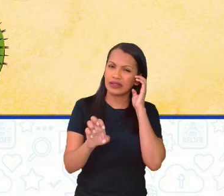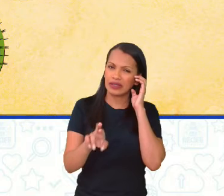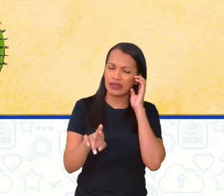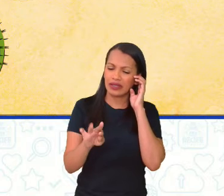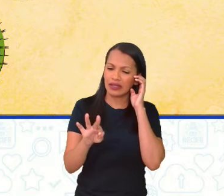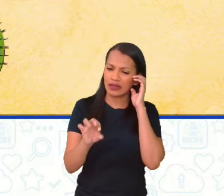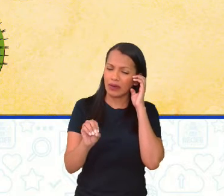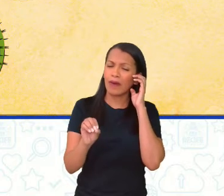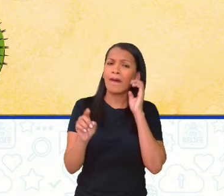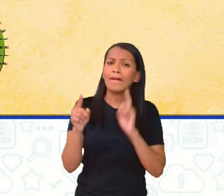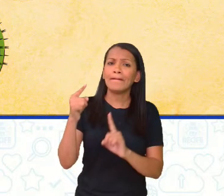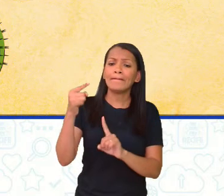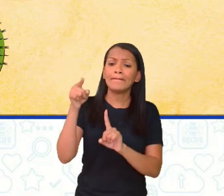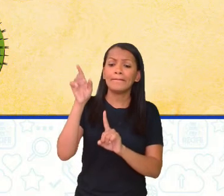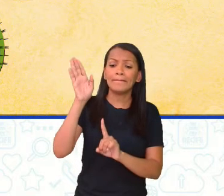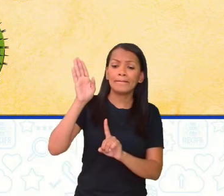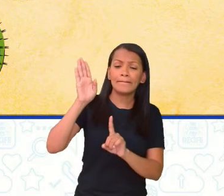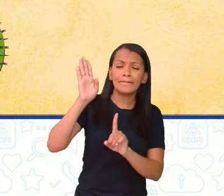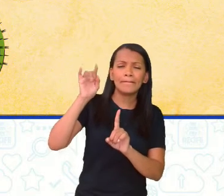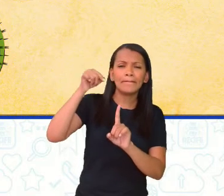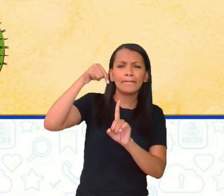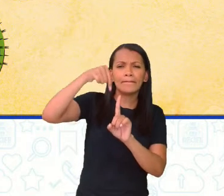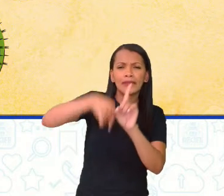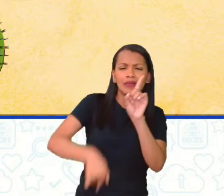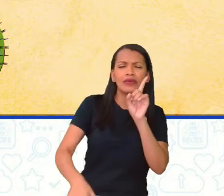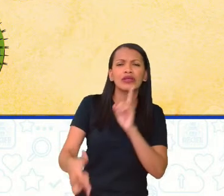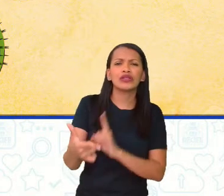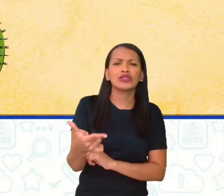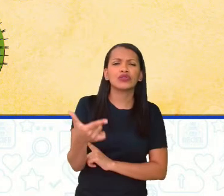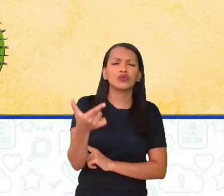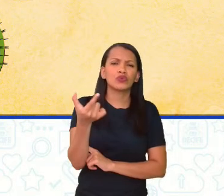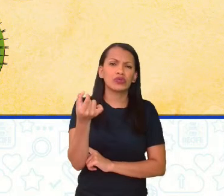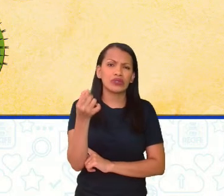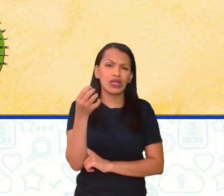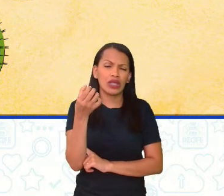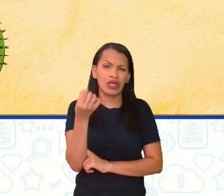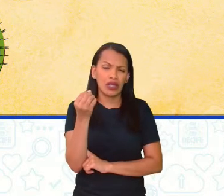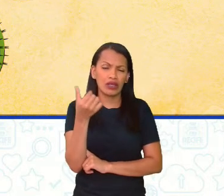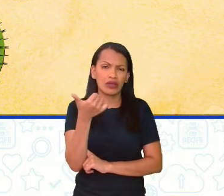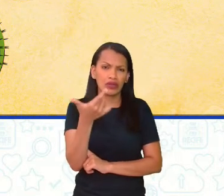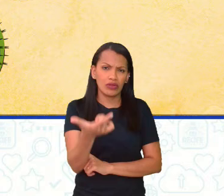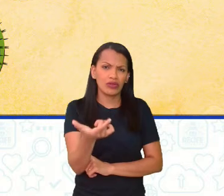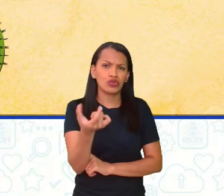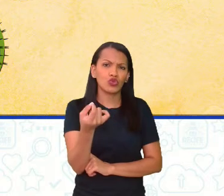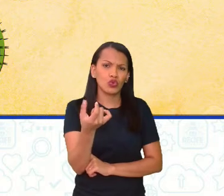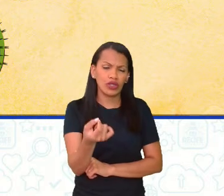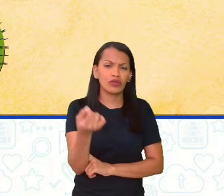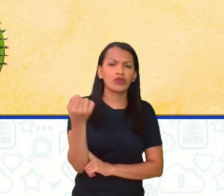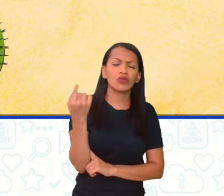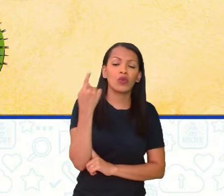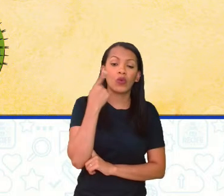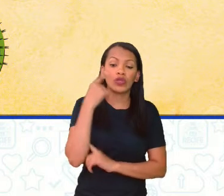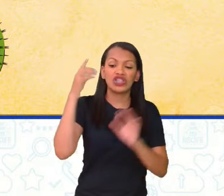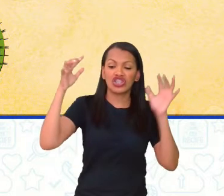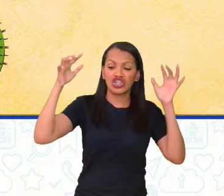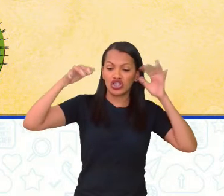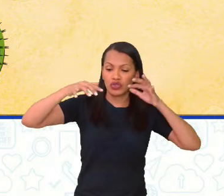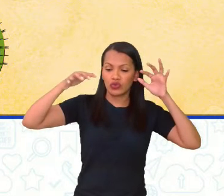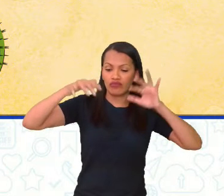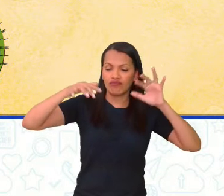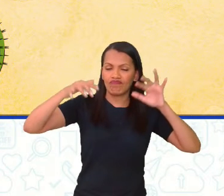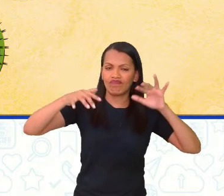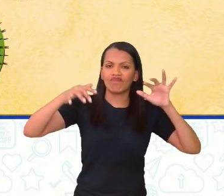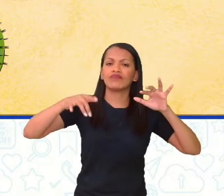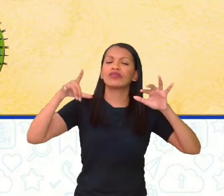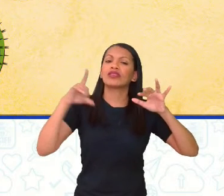que vai acontecer? Se a gente tem nas mudanças climáticas secas prolongadas, então a gente vai